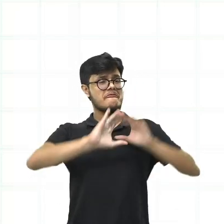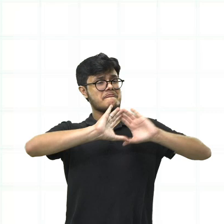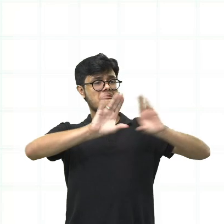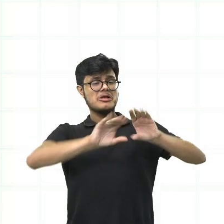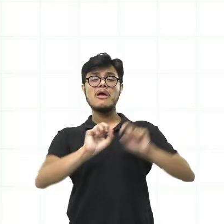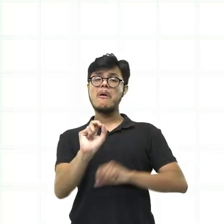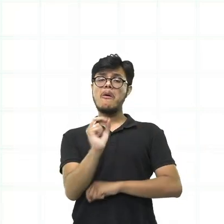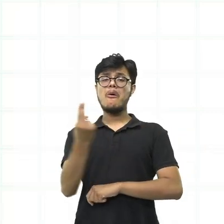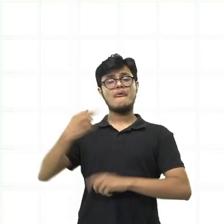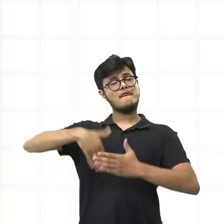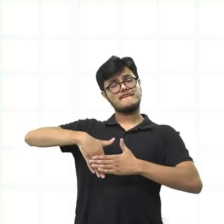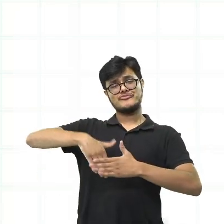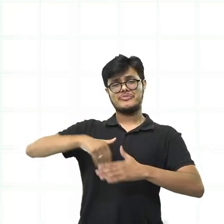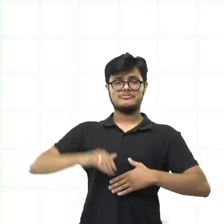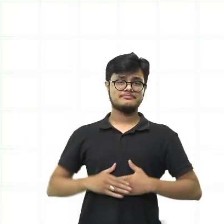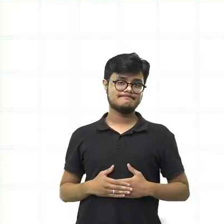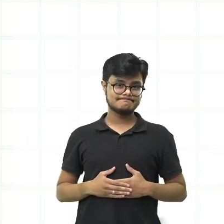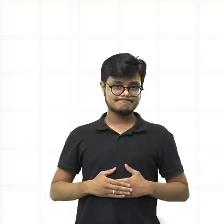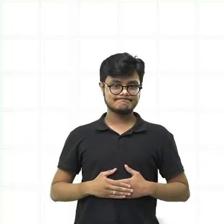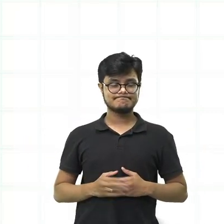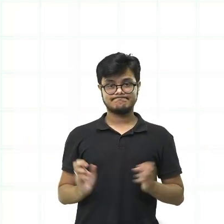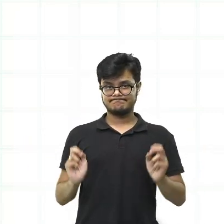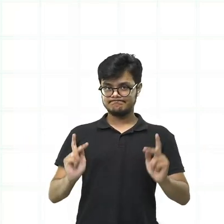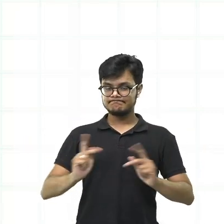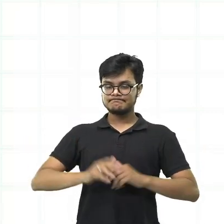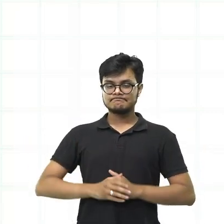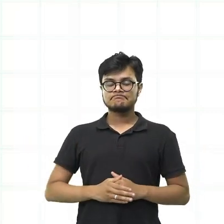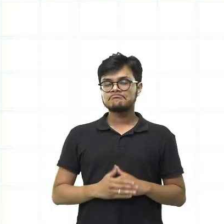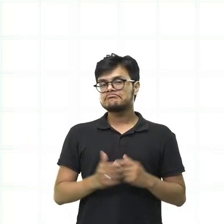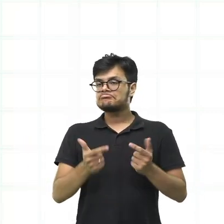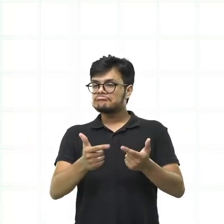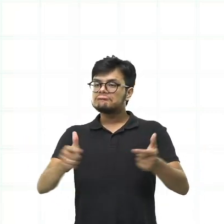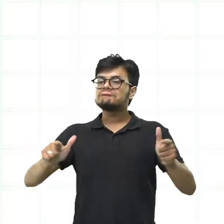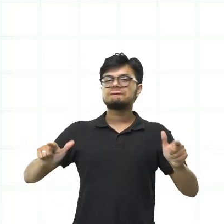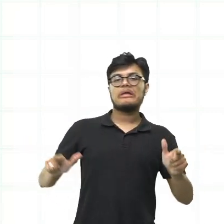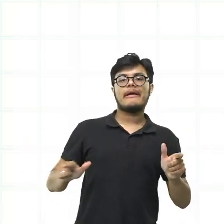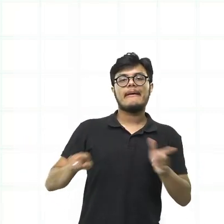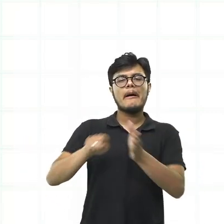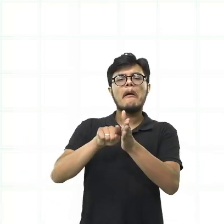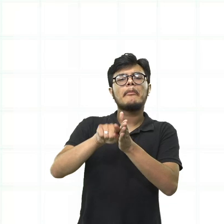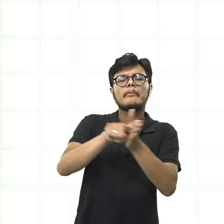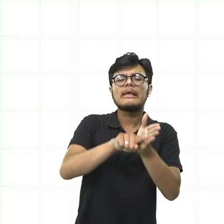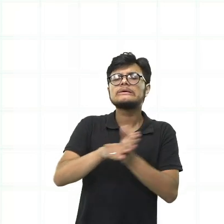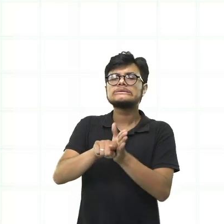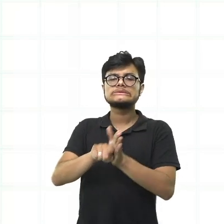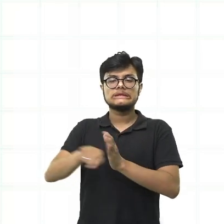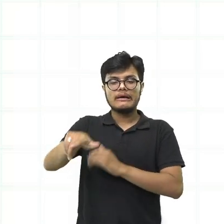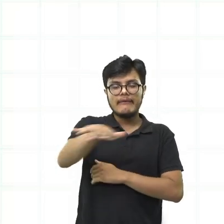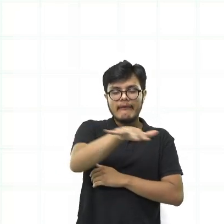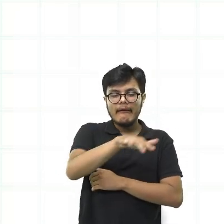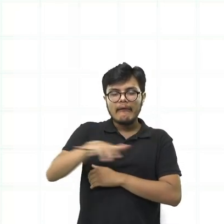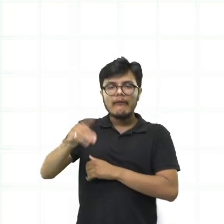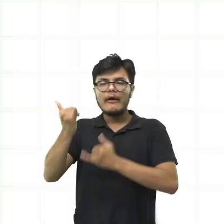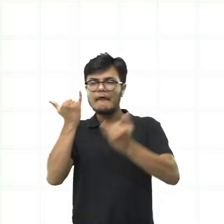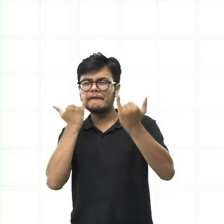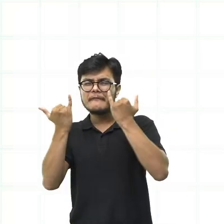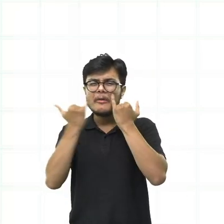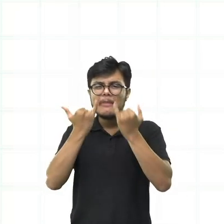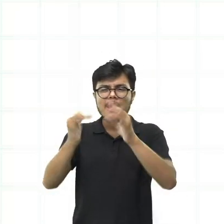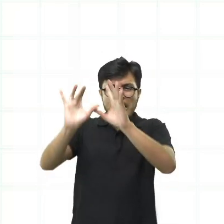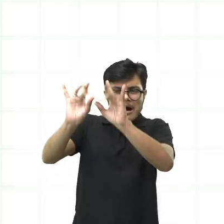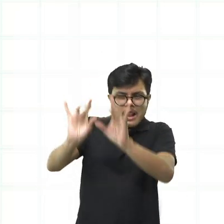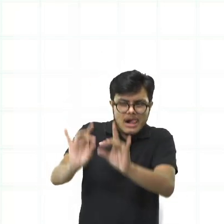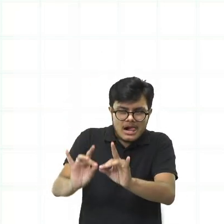nossa frase aqui, jogar vôlei é mais legal que jogar futebol. Eu não tenho registros aqui comprovados, né? Não tenho